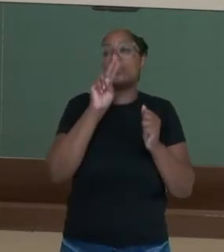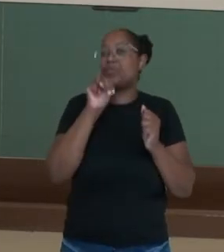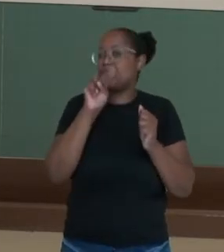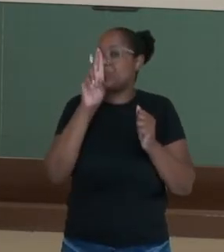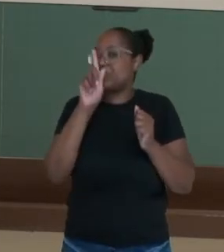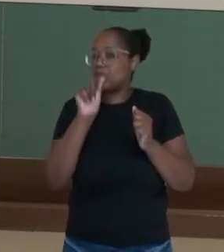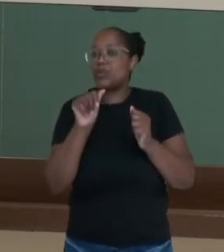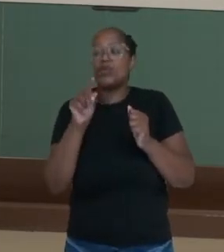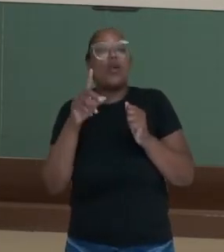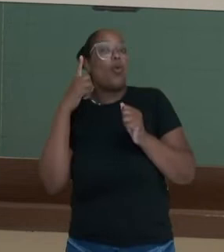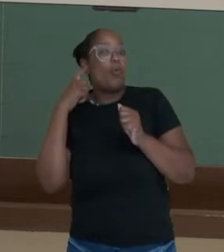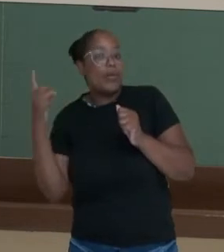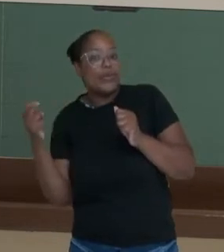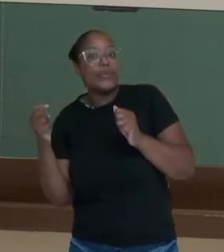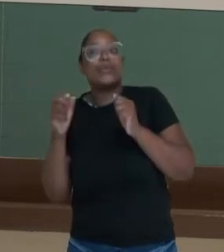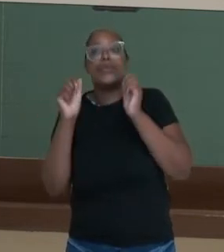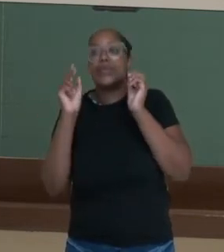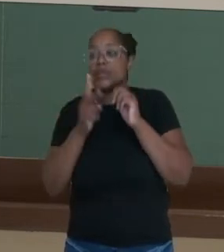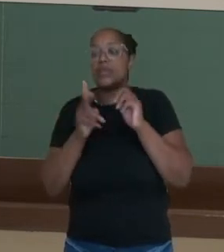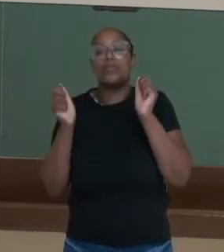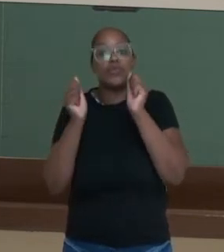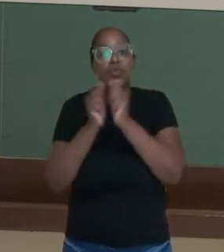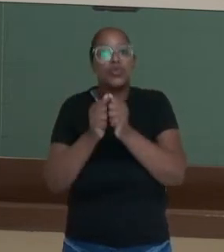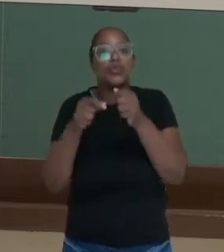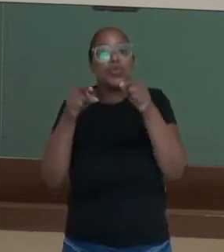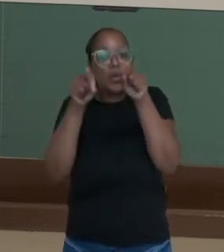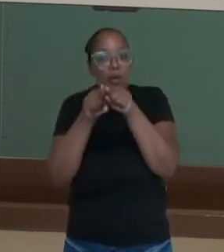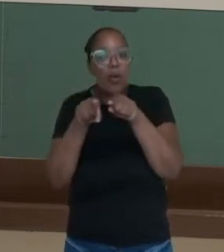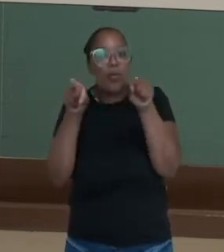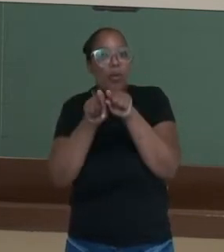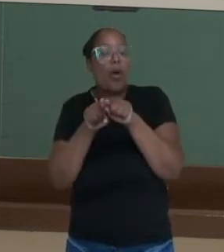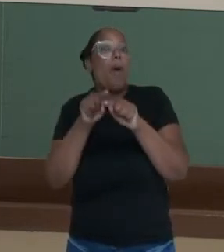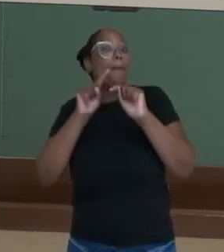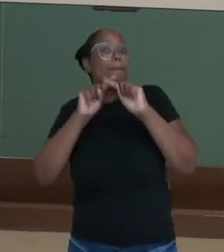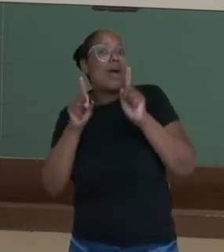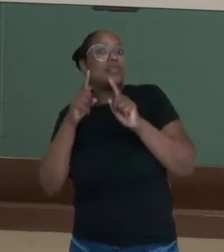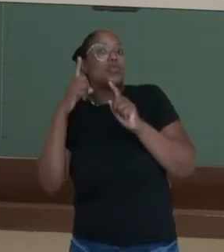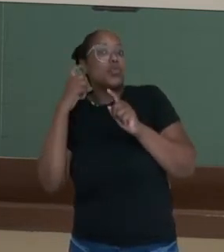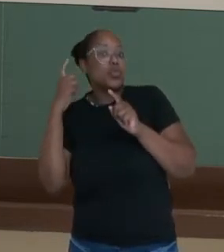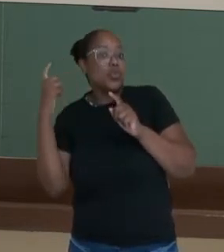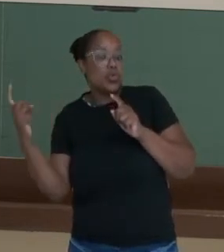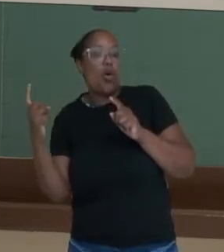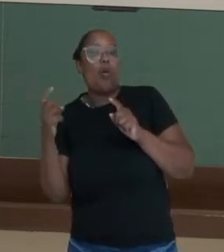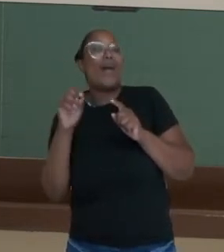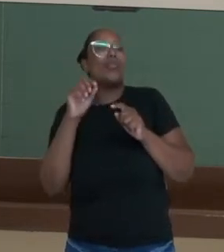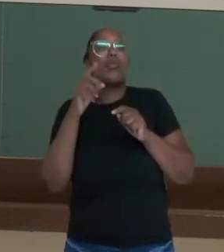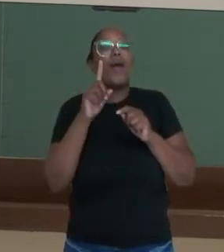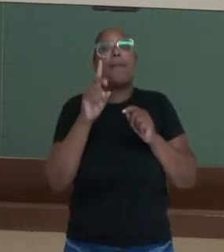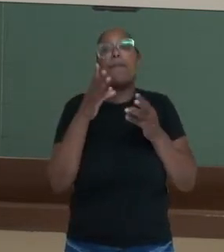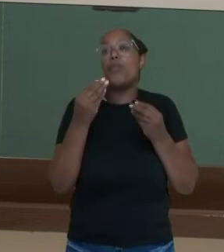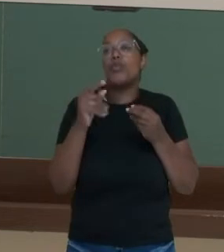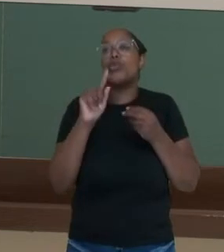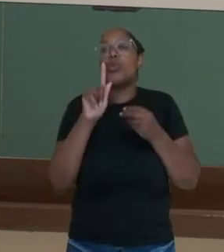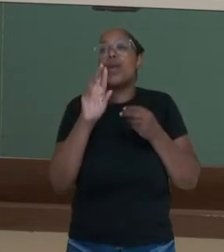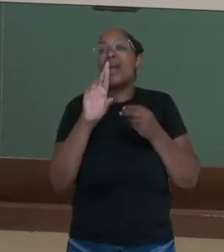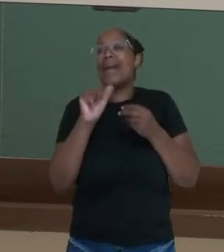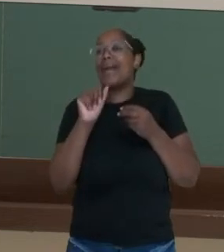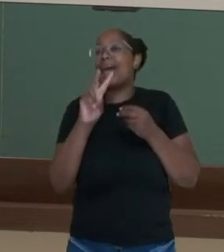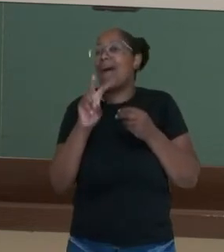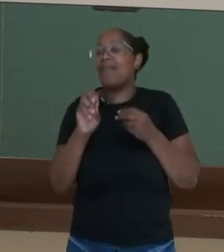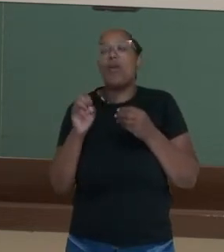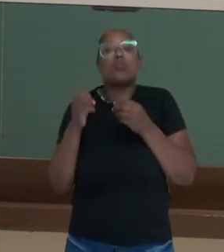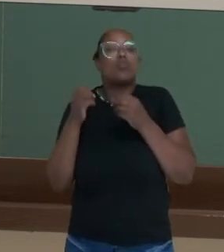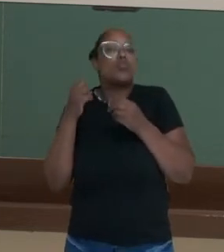mesmo ritmo do gunga, tá? Mas o som dele não é tão grave, né? O som dele é